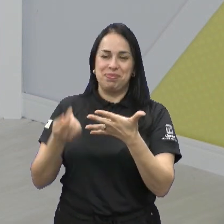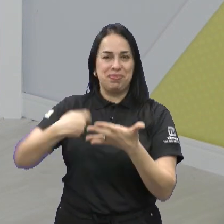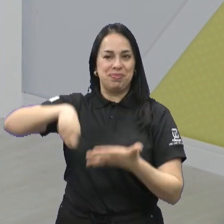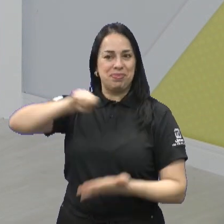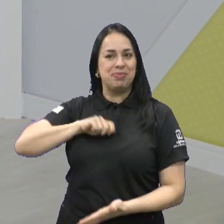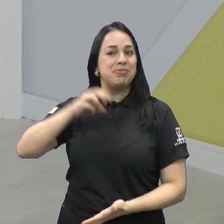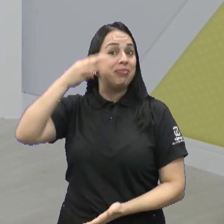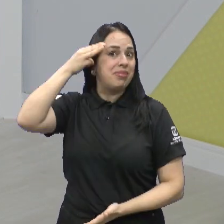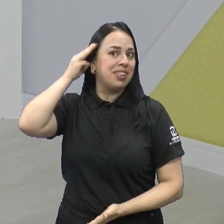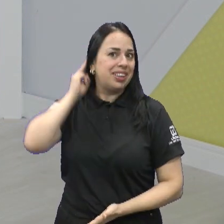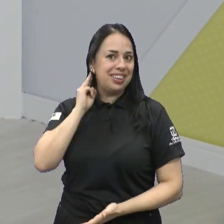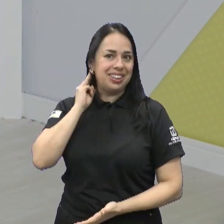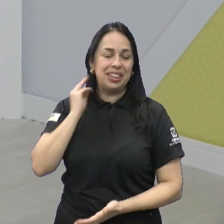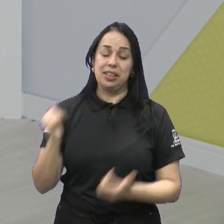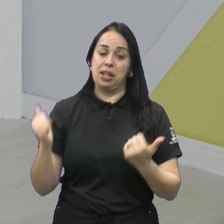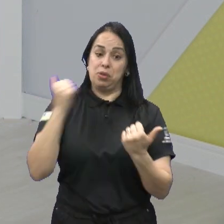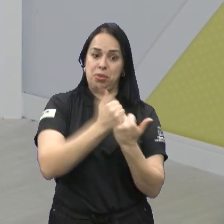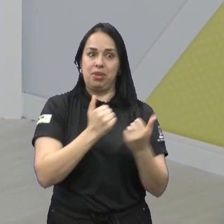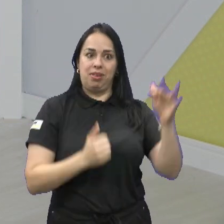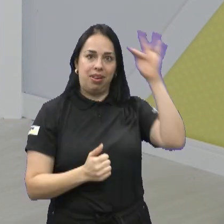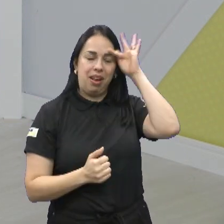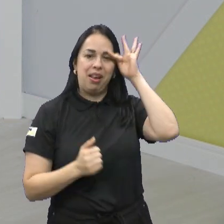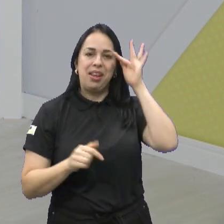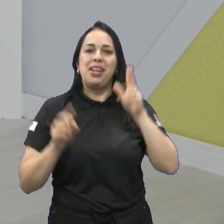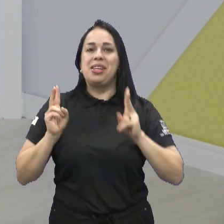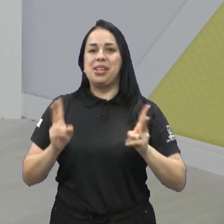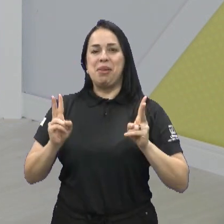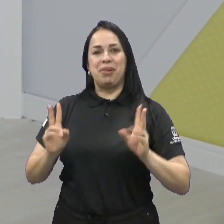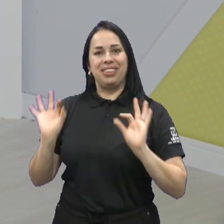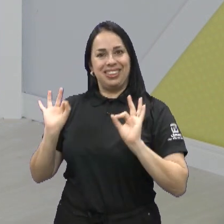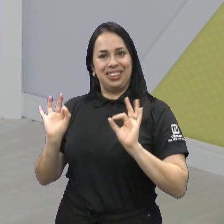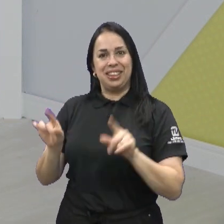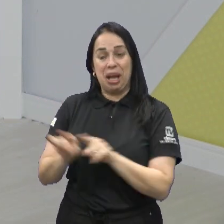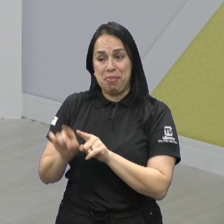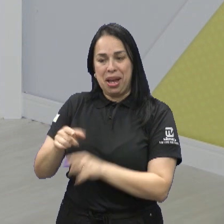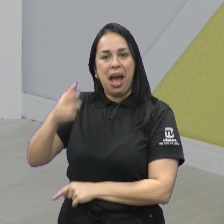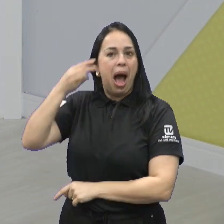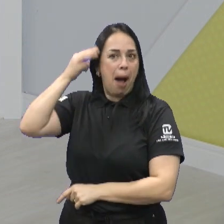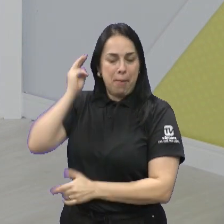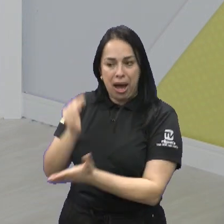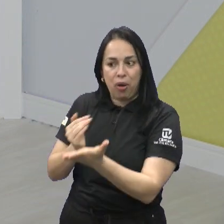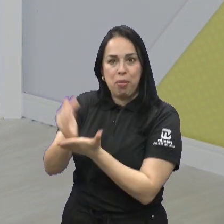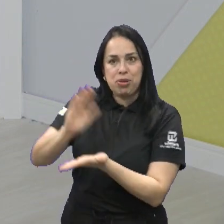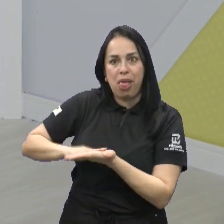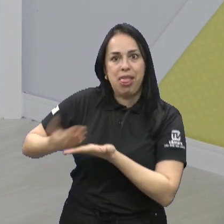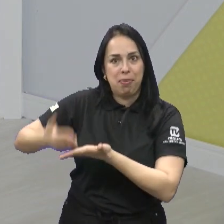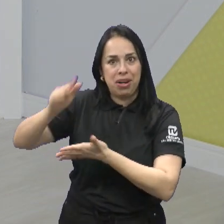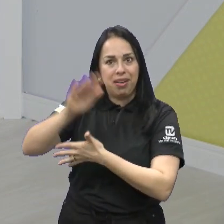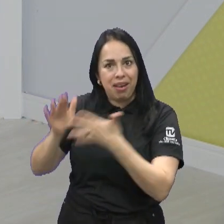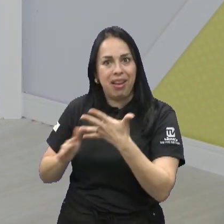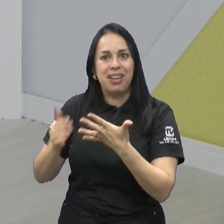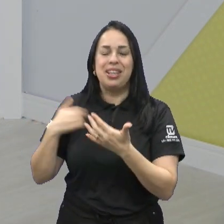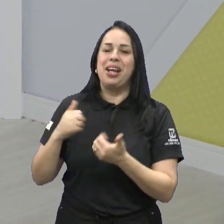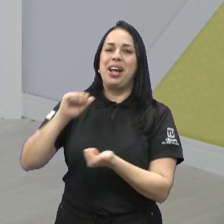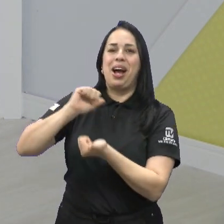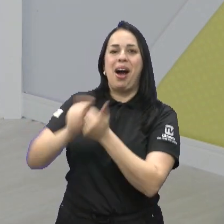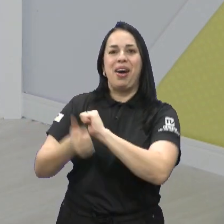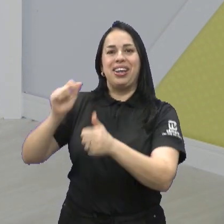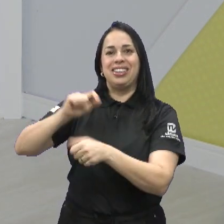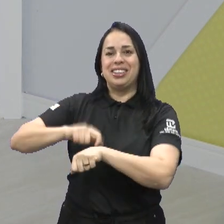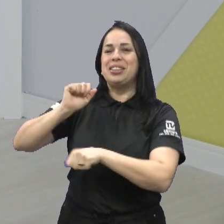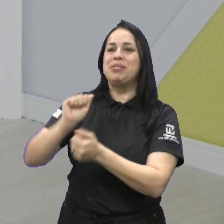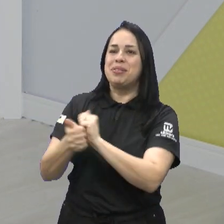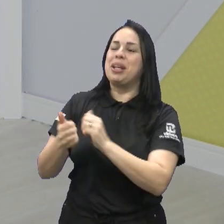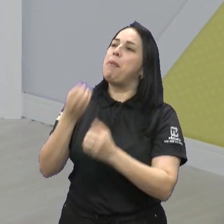Mayra Gonçalves, está substituindo o Luizão, mas sempre com garbo e elegância. Aliás, a Mayra que começou fazendo Hora do Esporte até a chegada do Luizão. Mayra, seja sempre